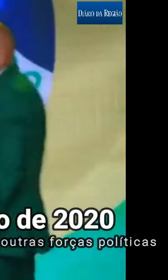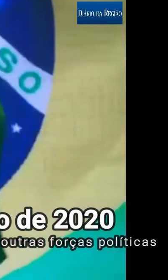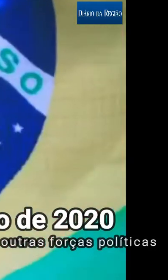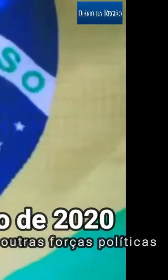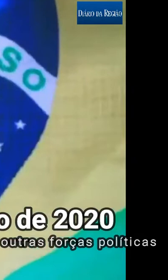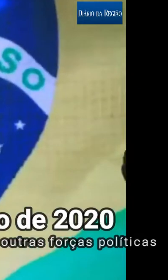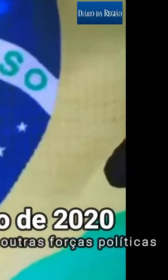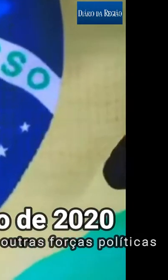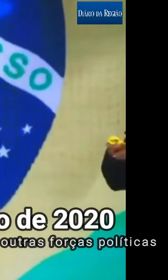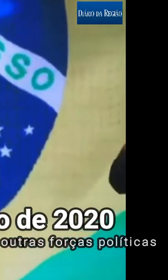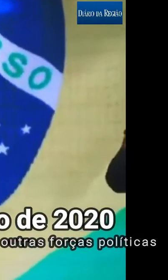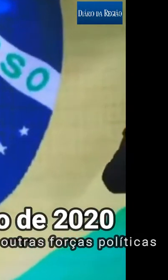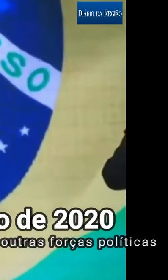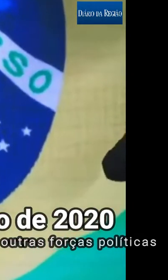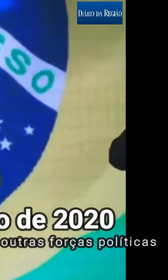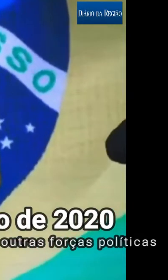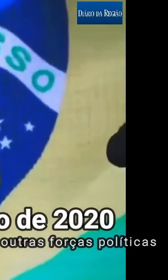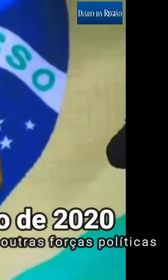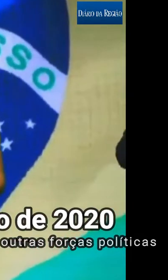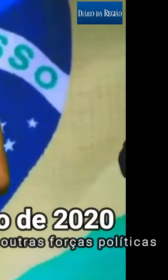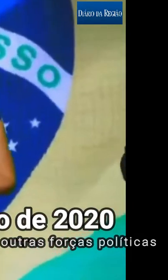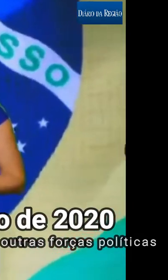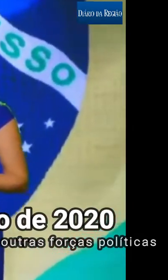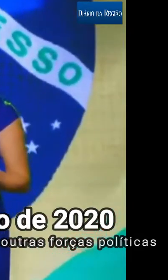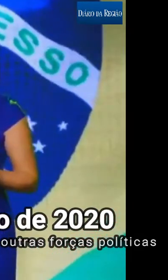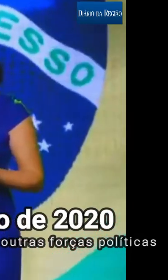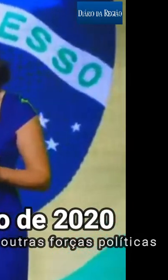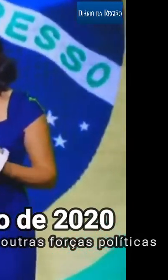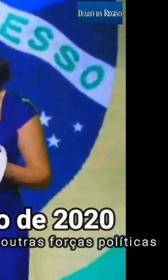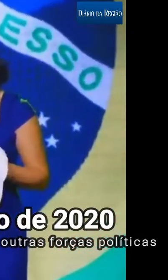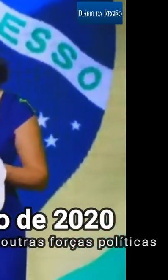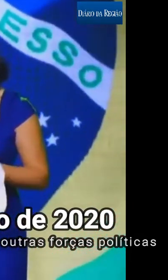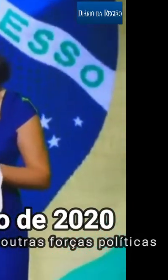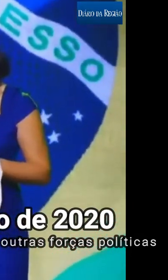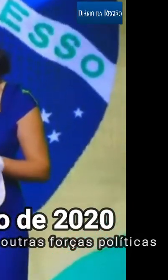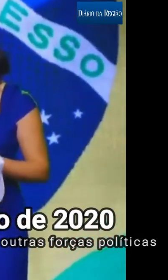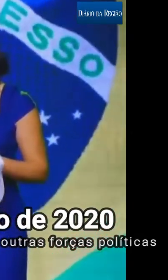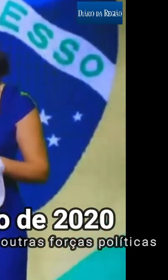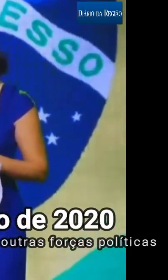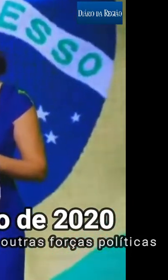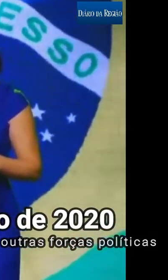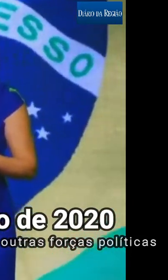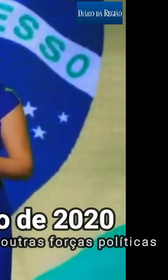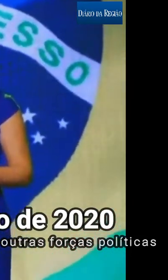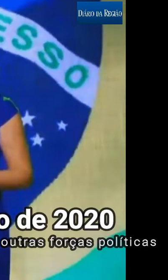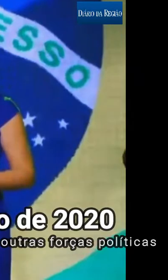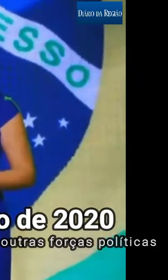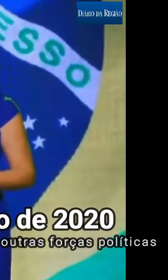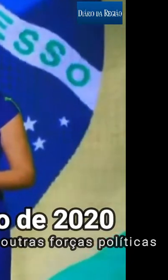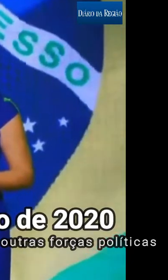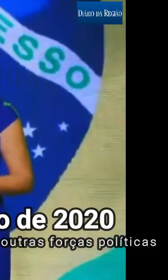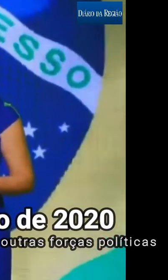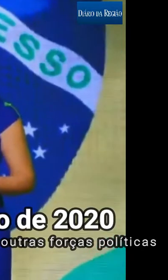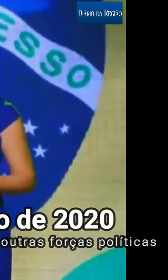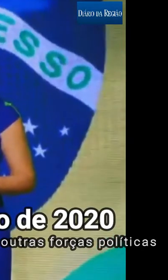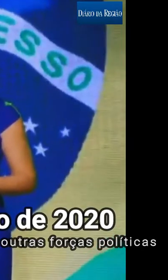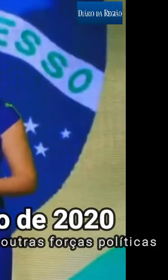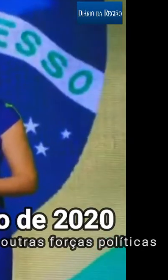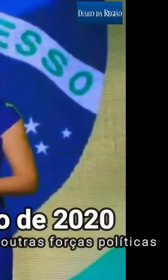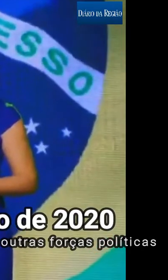Um símbolo do empreendedorismo. Um homem que é exemplo para todos nós. Muito bem de